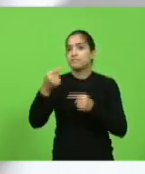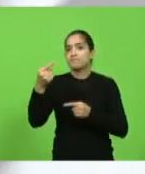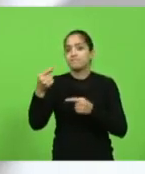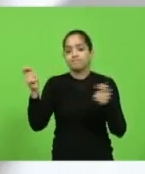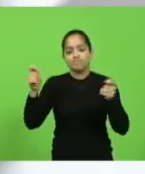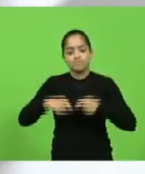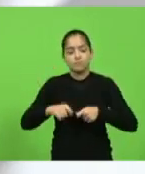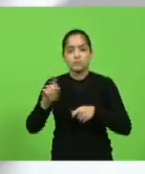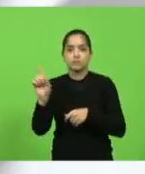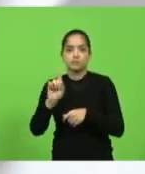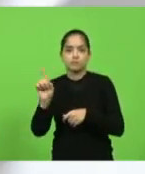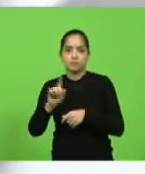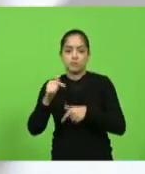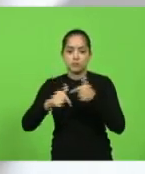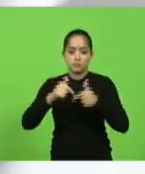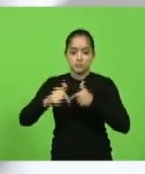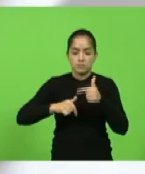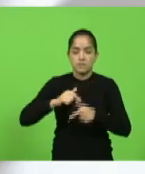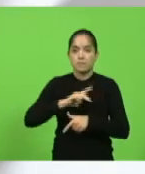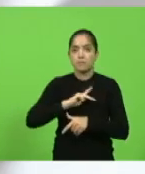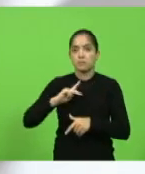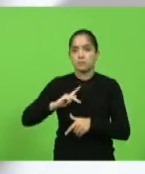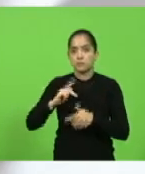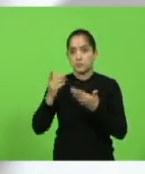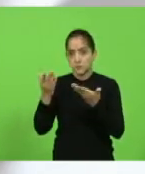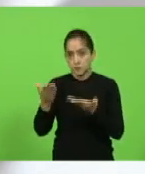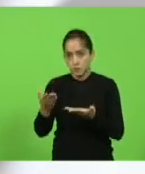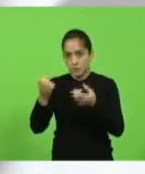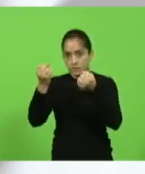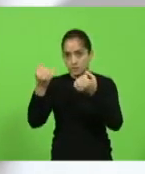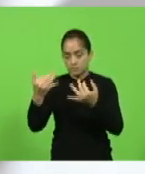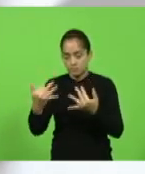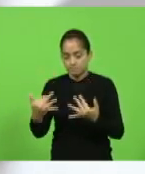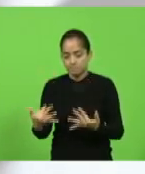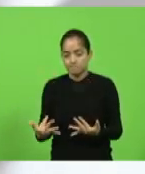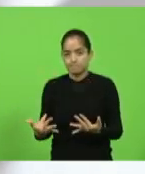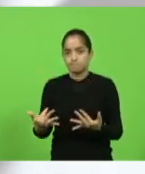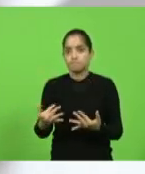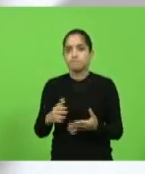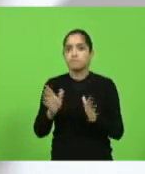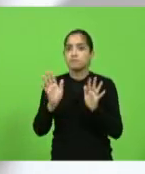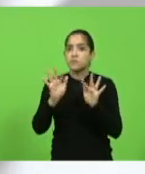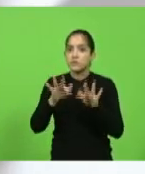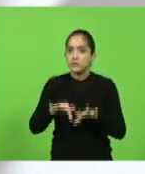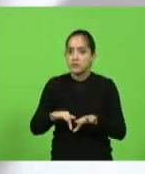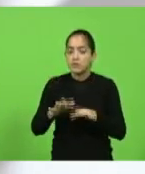de funções públicas. São essas, senhor presidente, as minhas considerações finais.